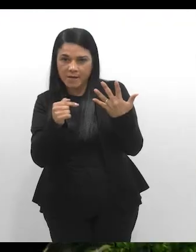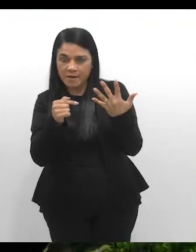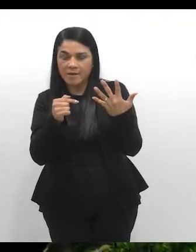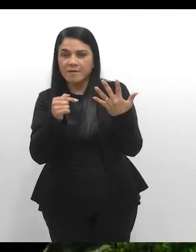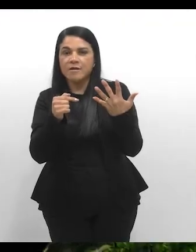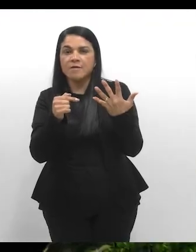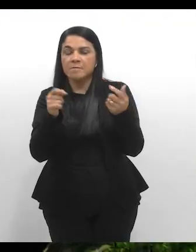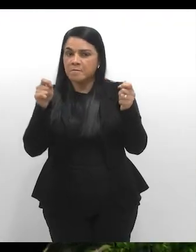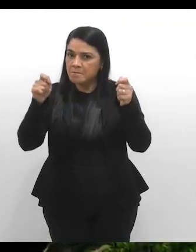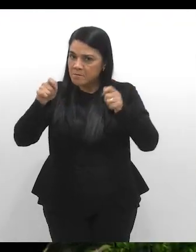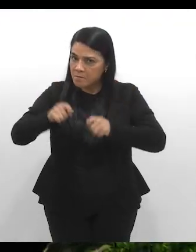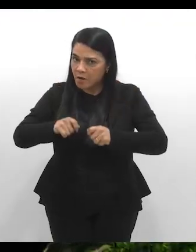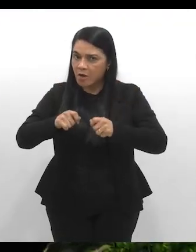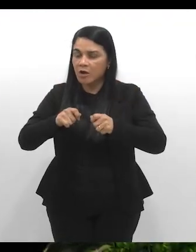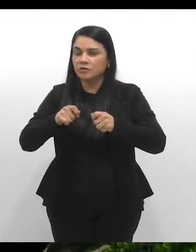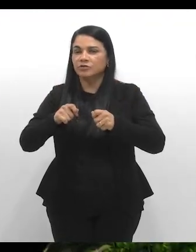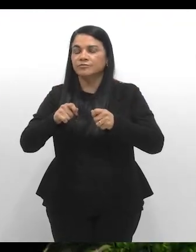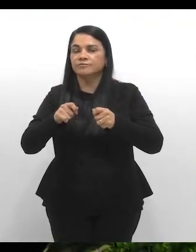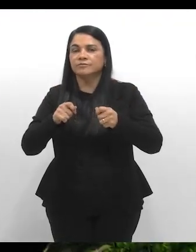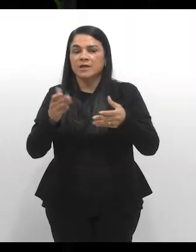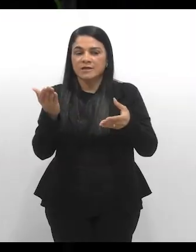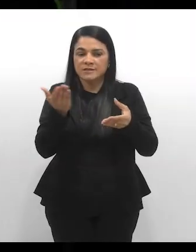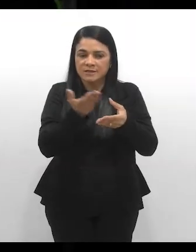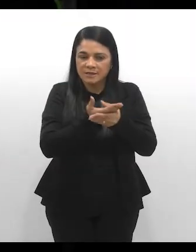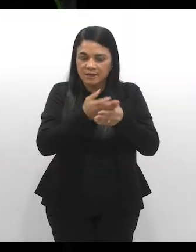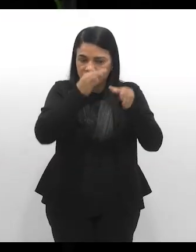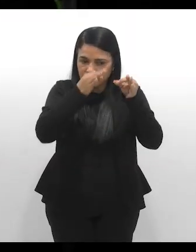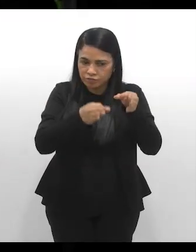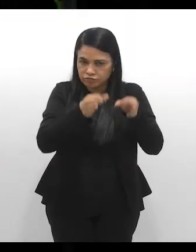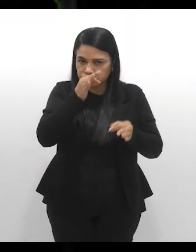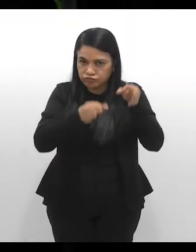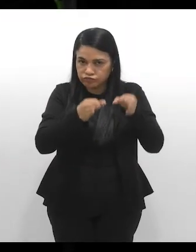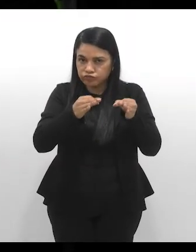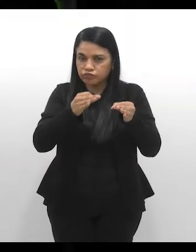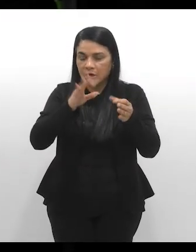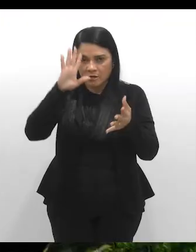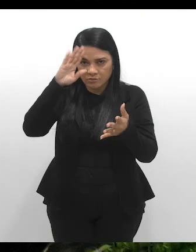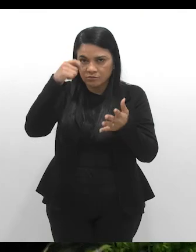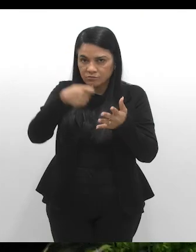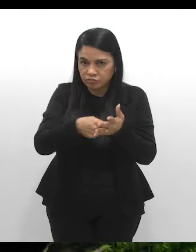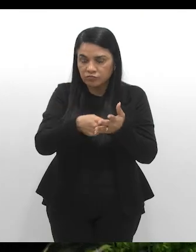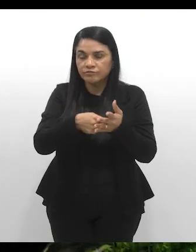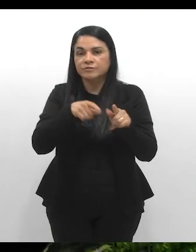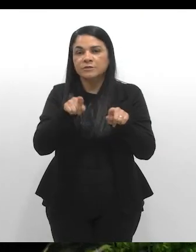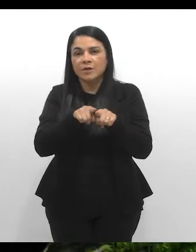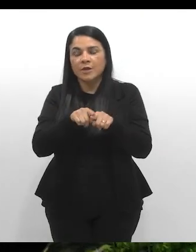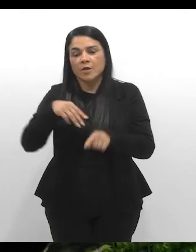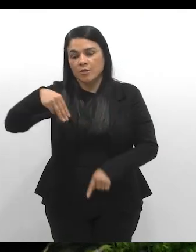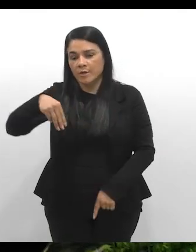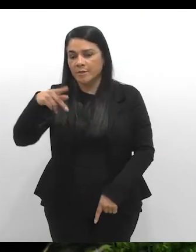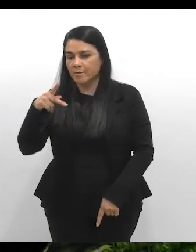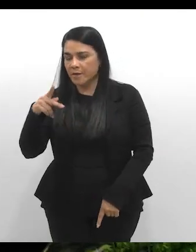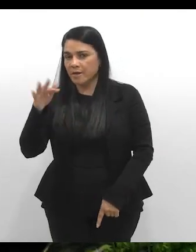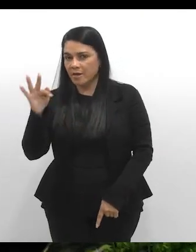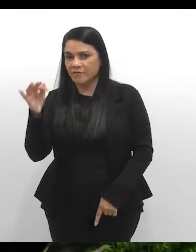devam ser consideradas da sentença até a sua efetividade. O MPF tem um papel importante nisso. Rosângela, agora